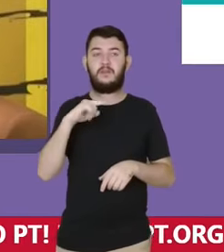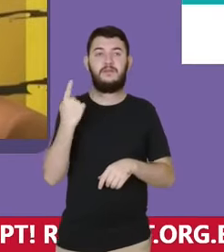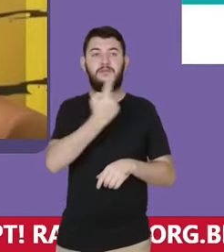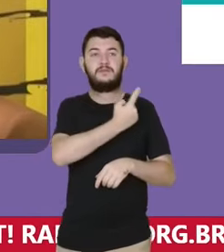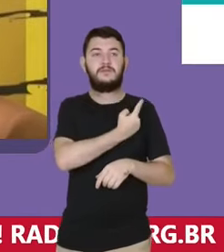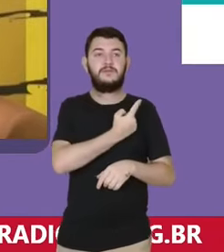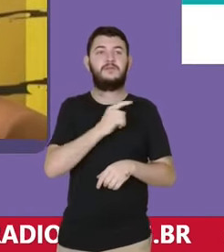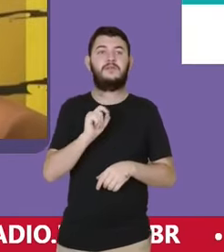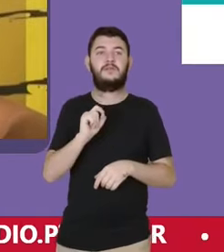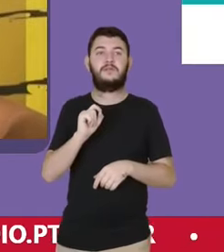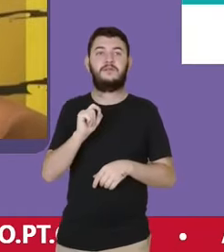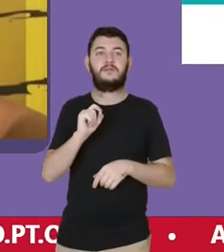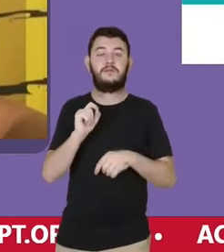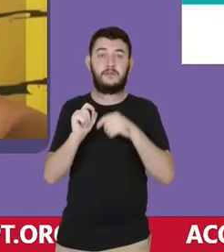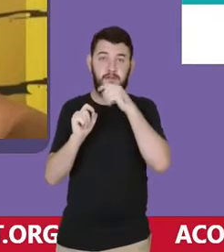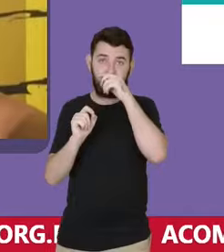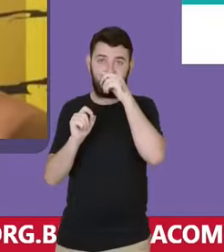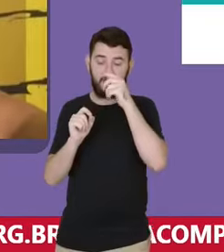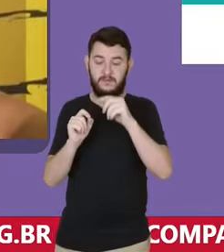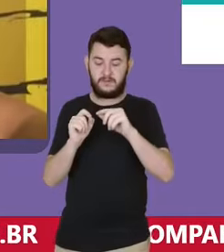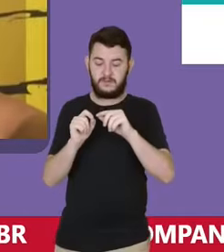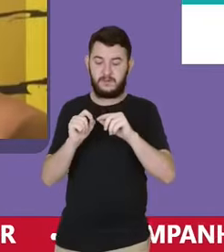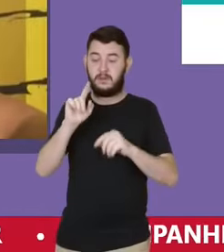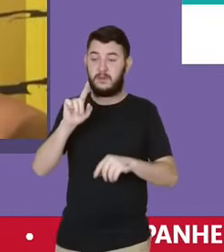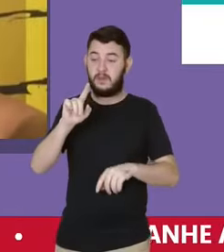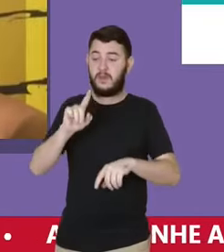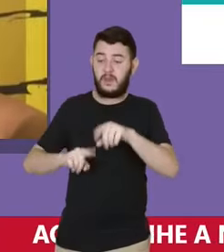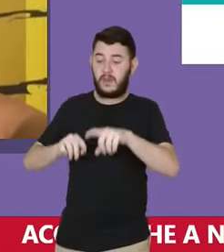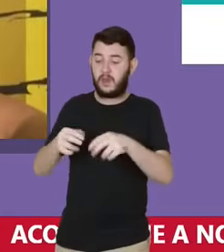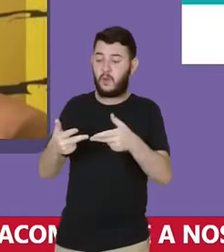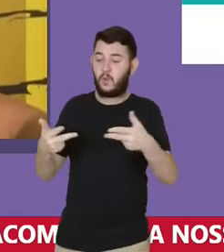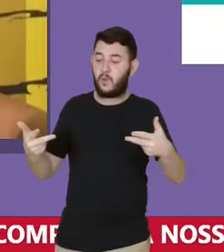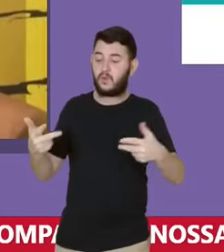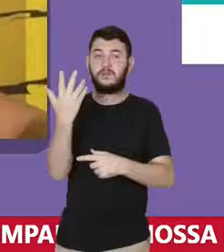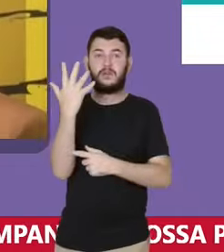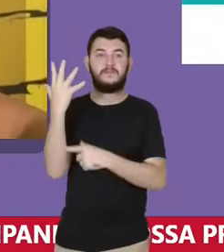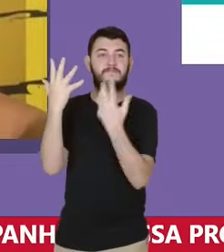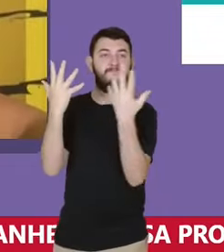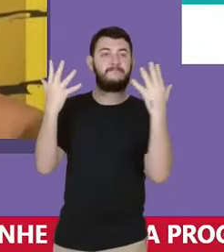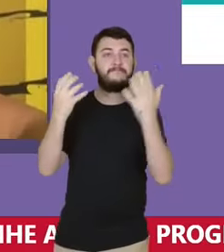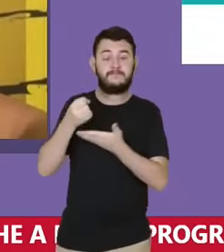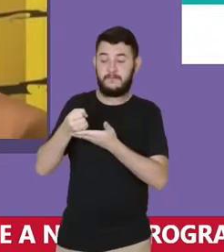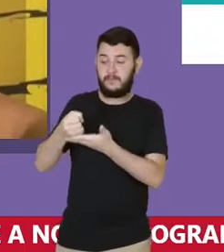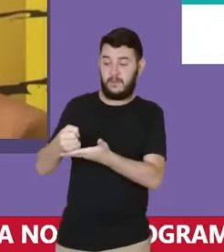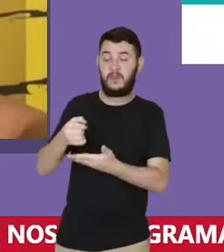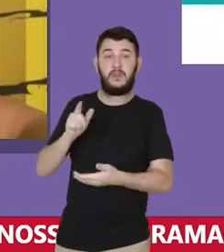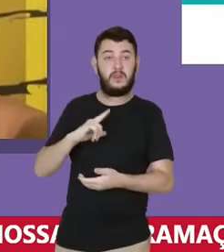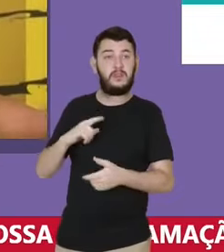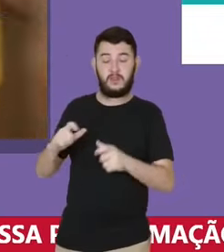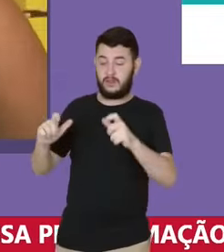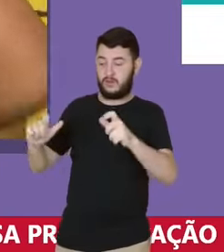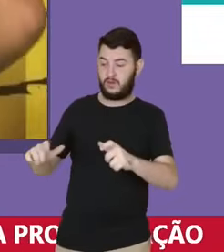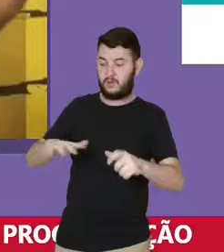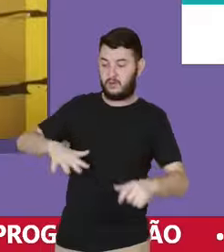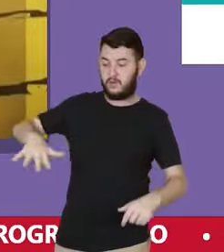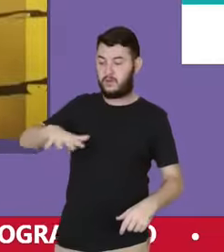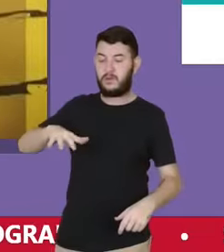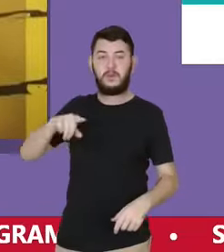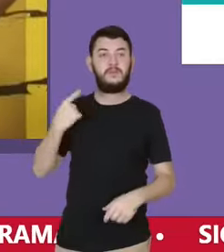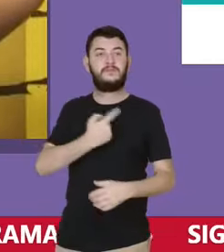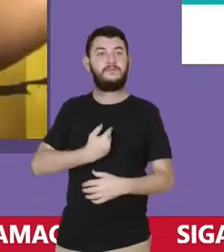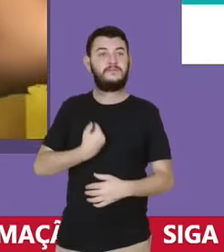nossa vida, né, que é colocada justamente nos territórios, né? E a gente sabe que essa